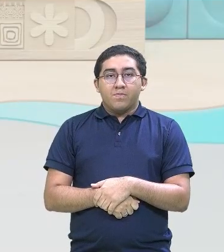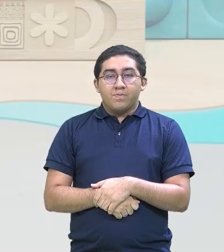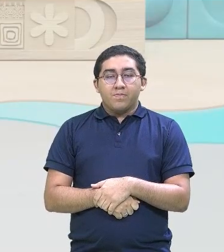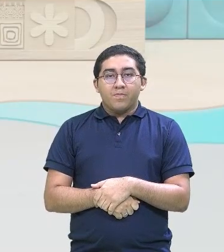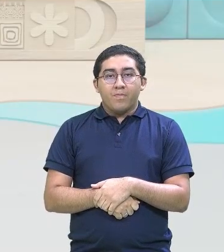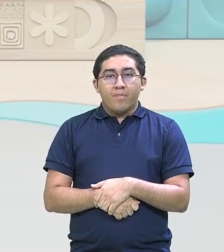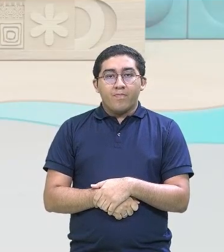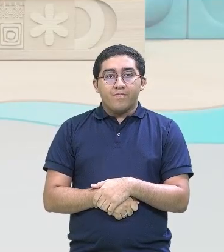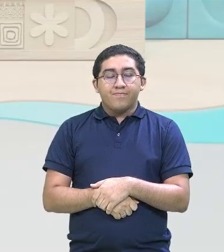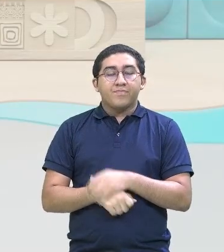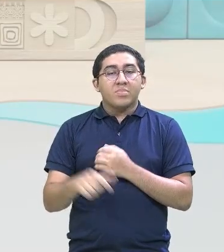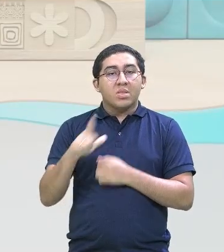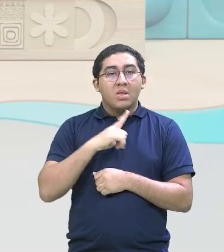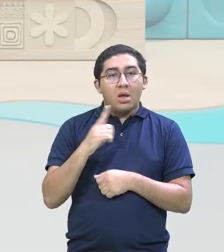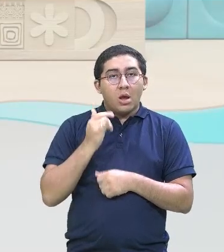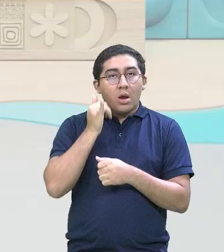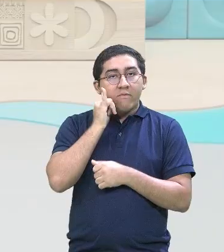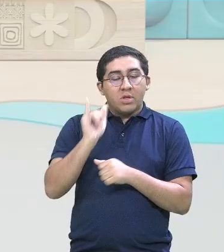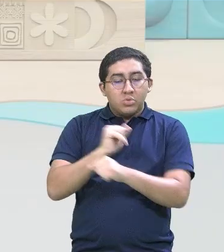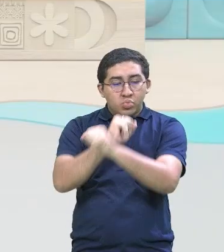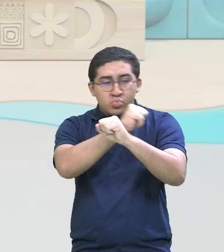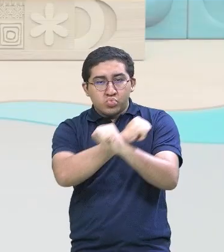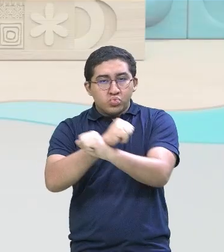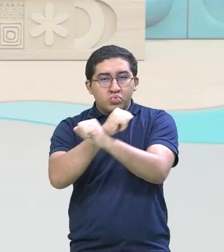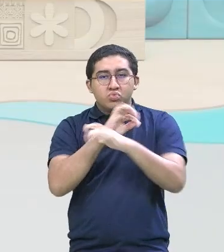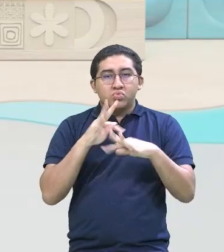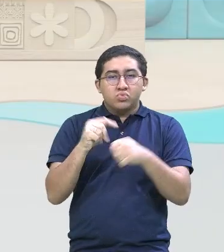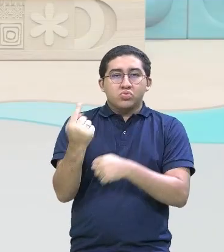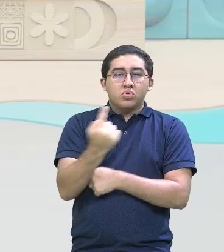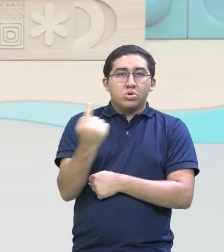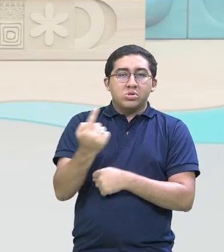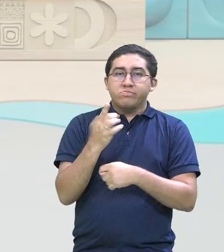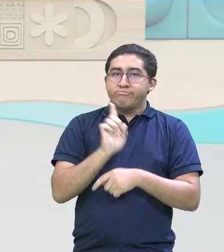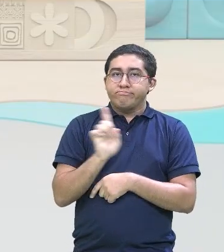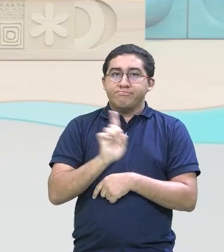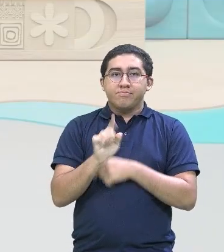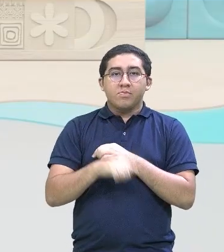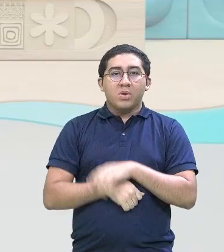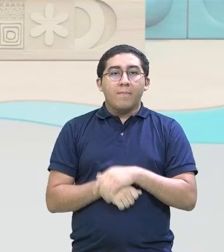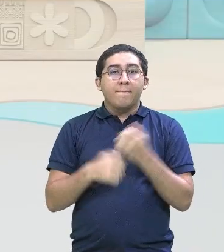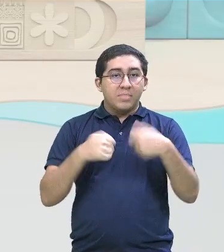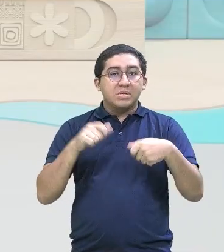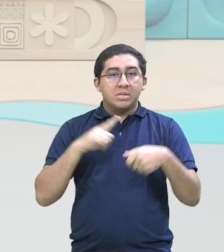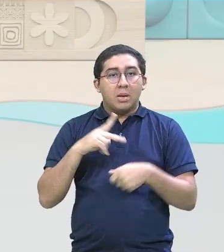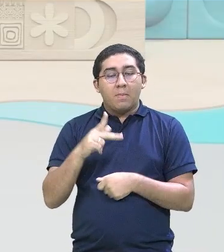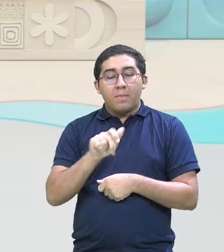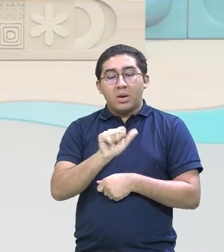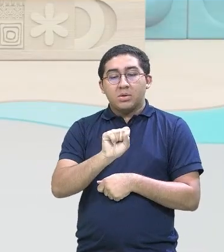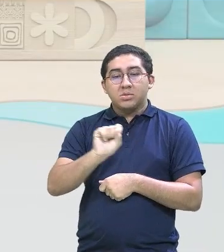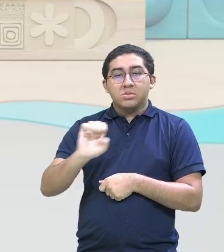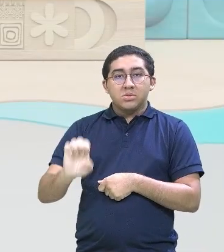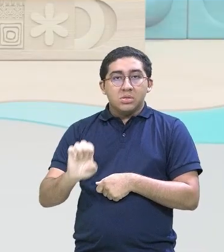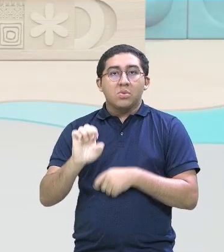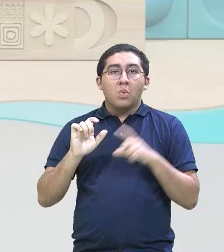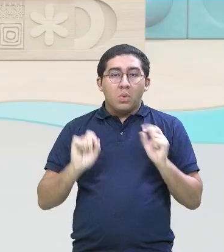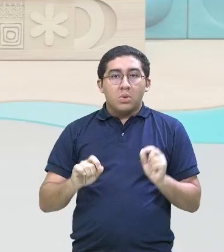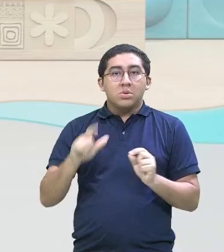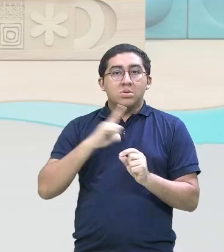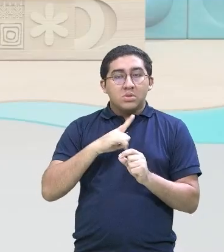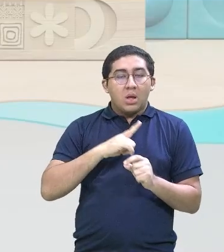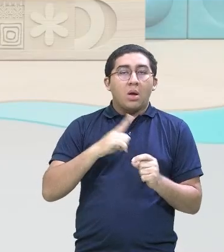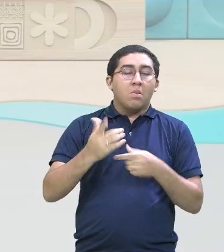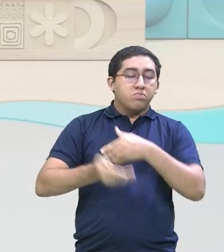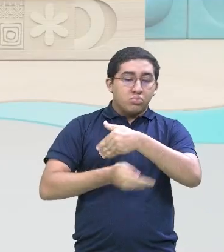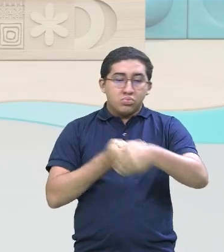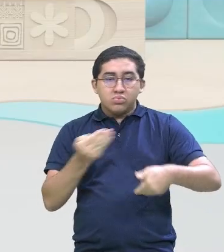da defesa. Então, a melhor maneira de fazer isso é realizando os passes para que essa bola seja dividida,